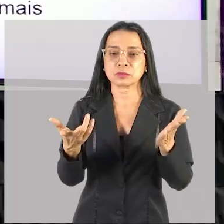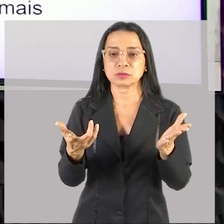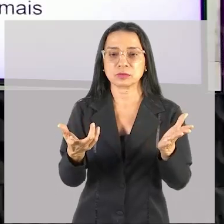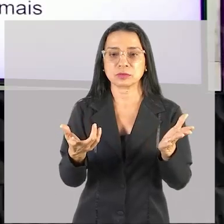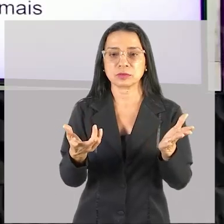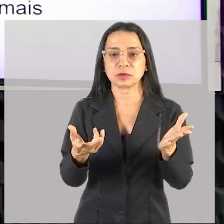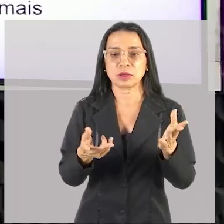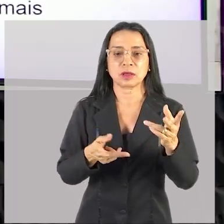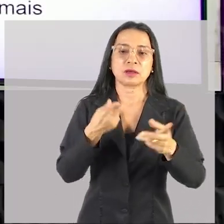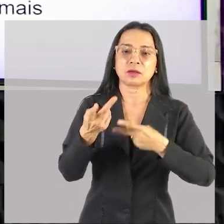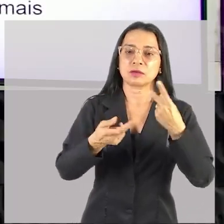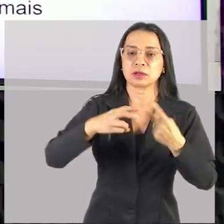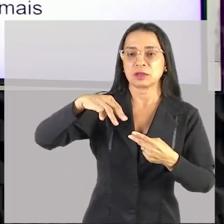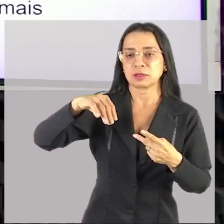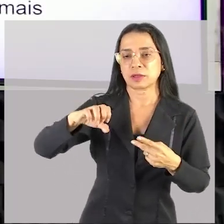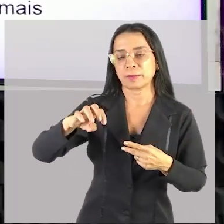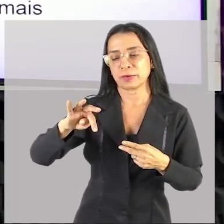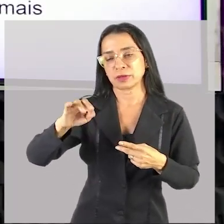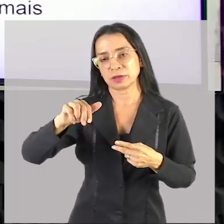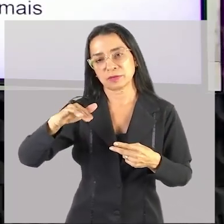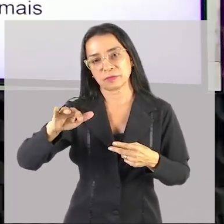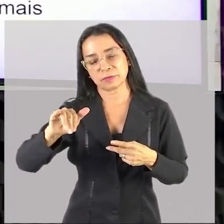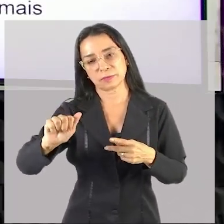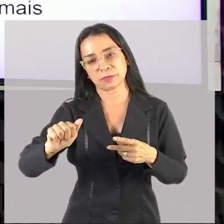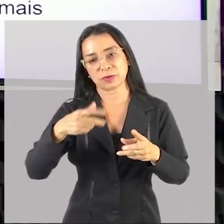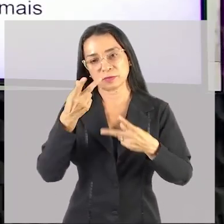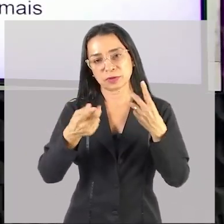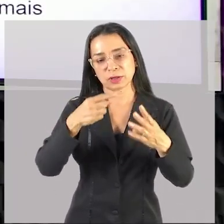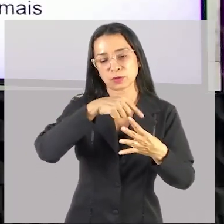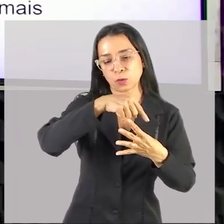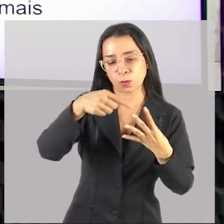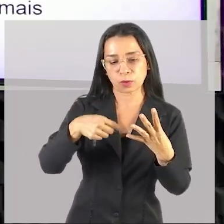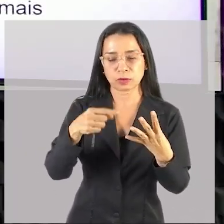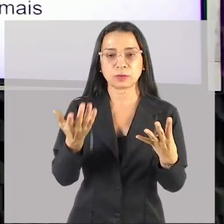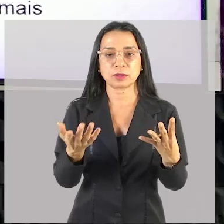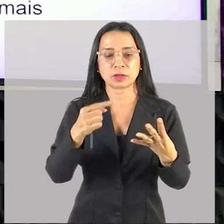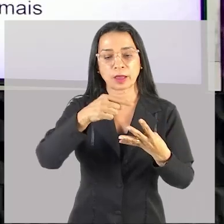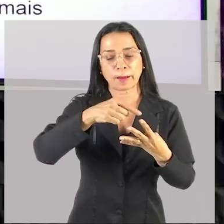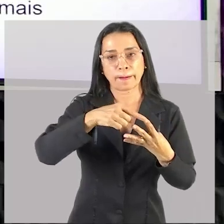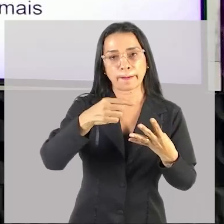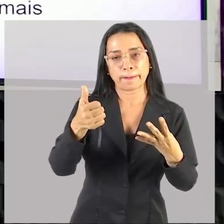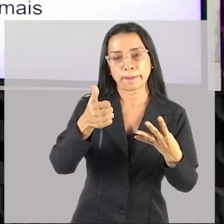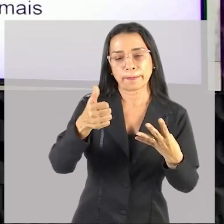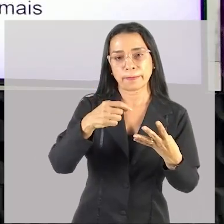4 causas, né? Que 4 causas são essas na metafísica aristotélica. Né? É a causa